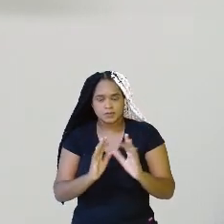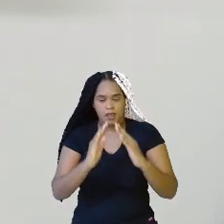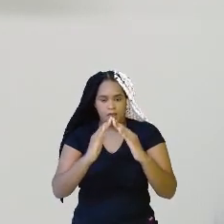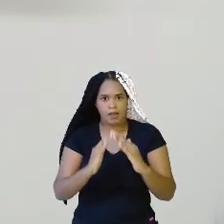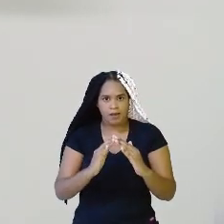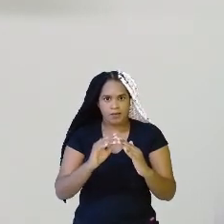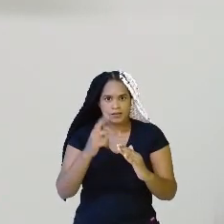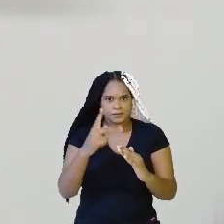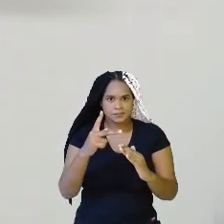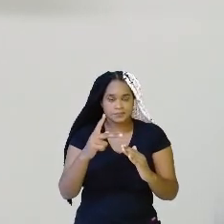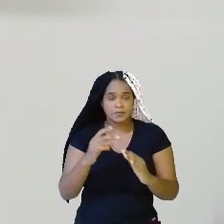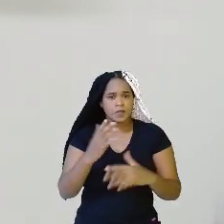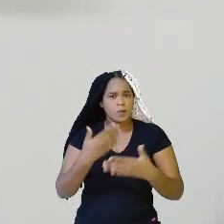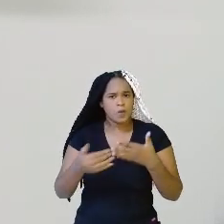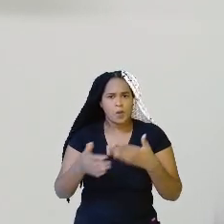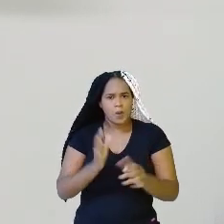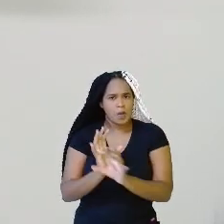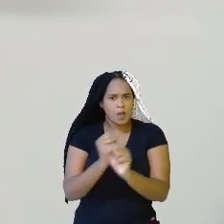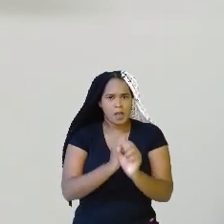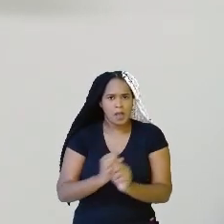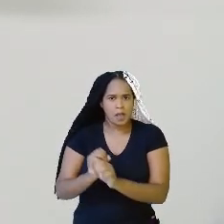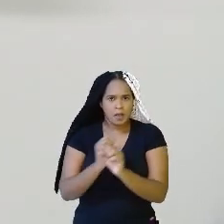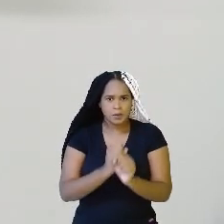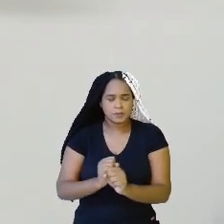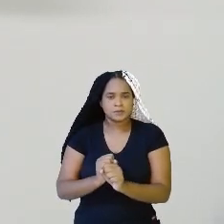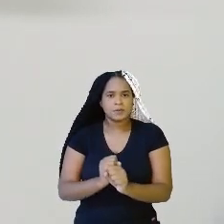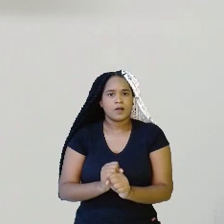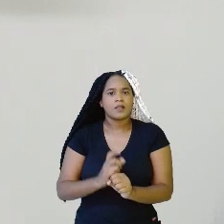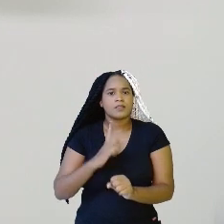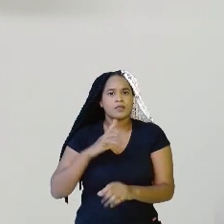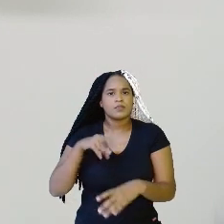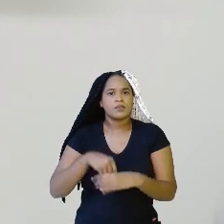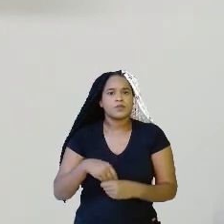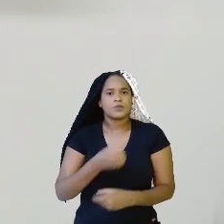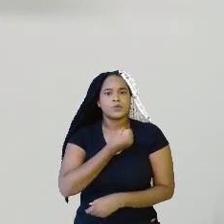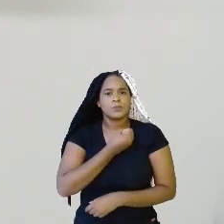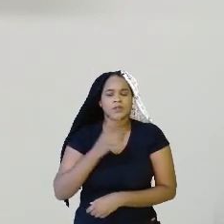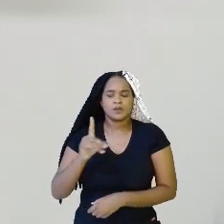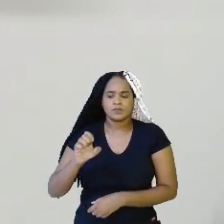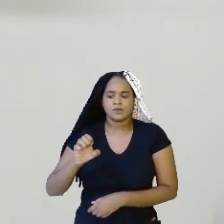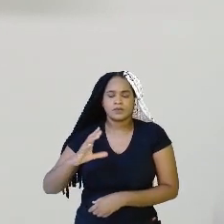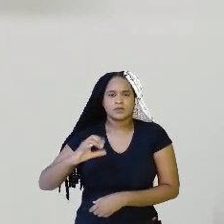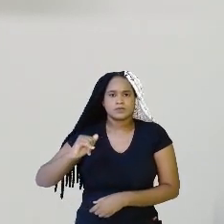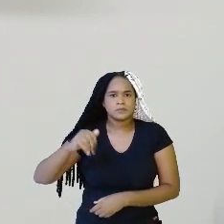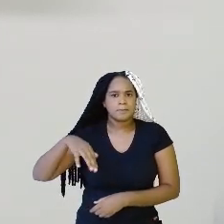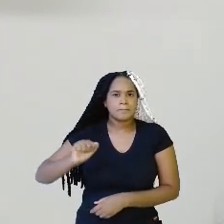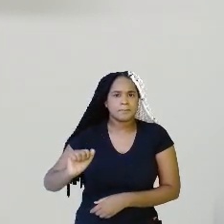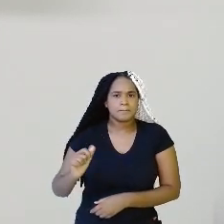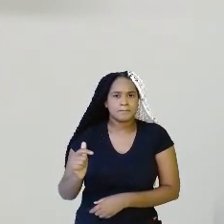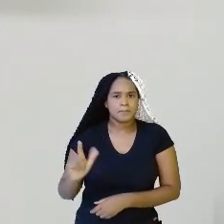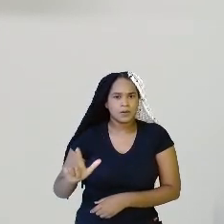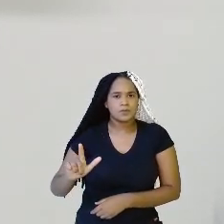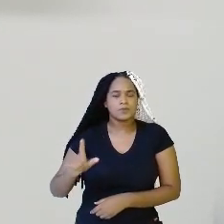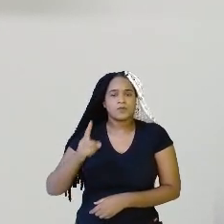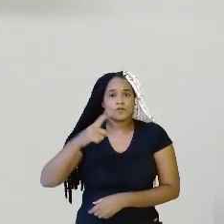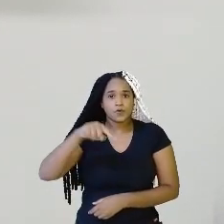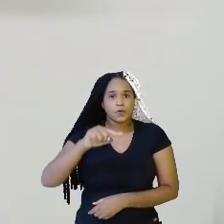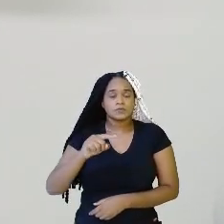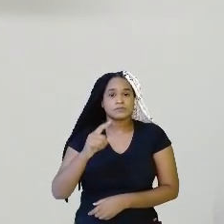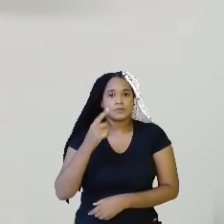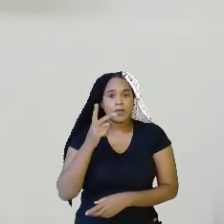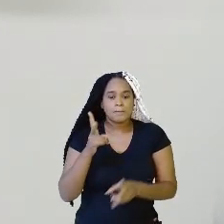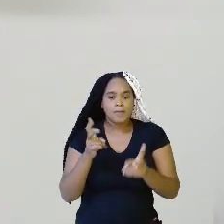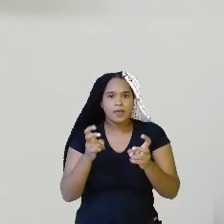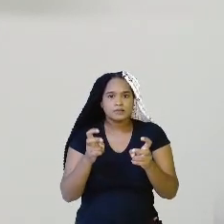casa, qualquer operação envolvendo números decimais, faz o seguinte, já coloca uma